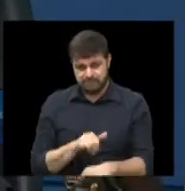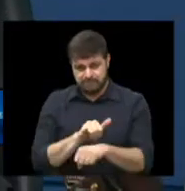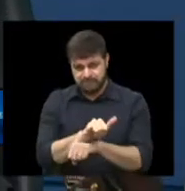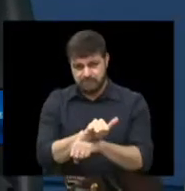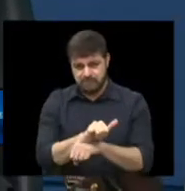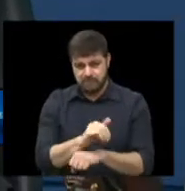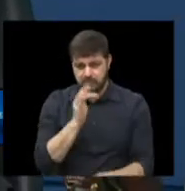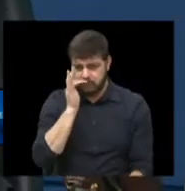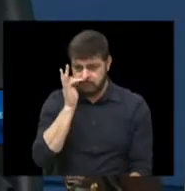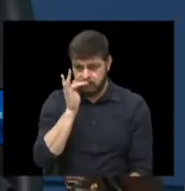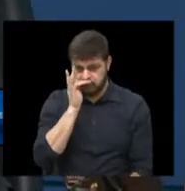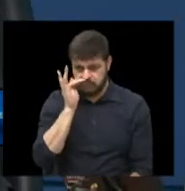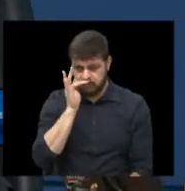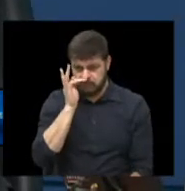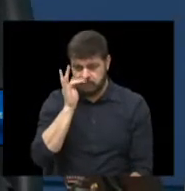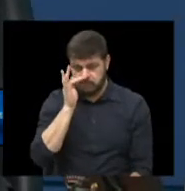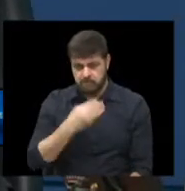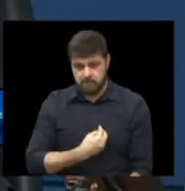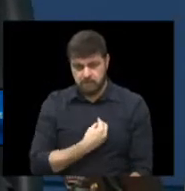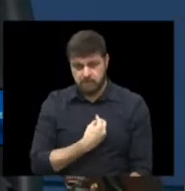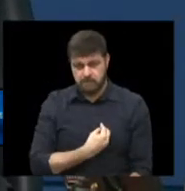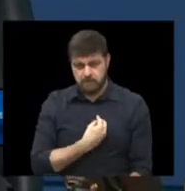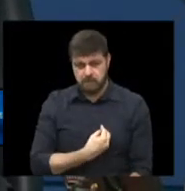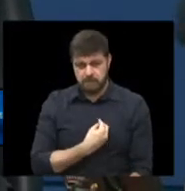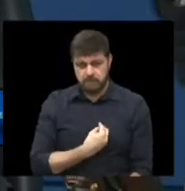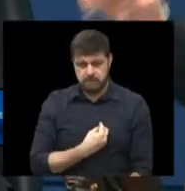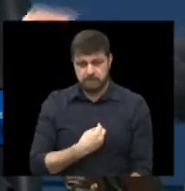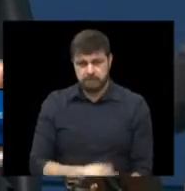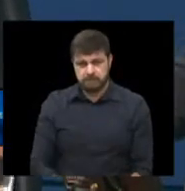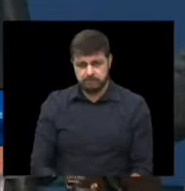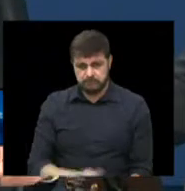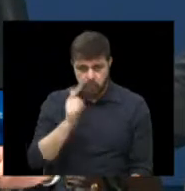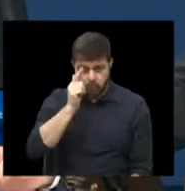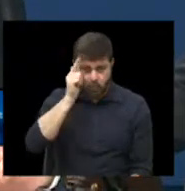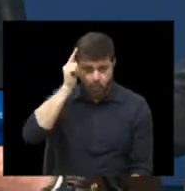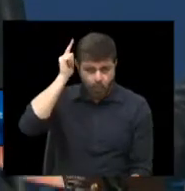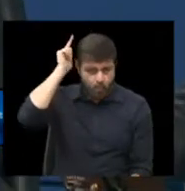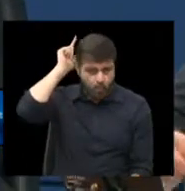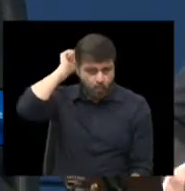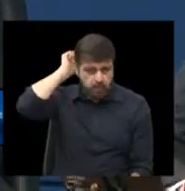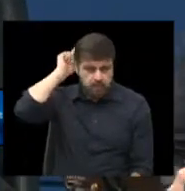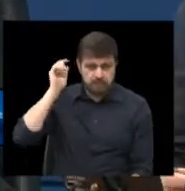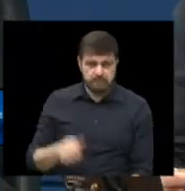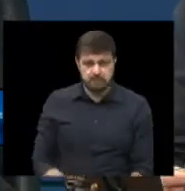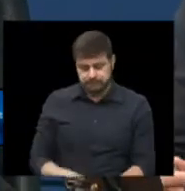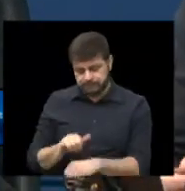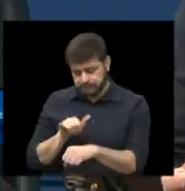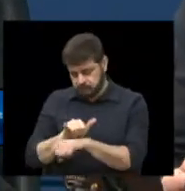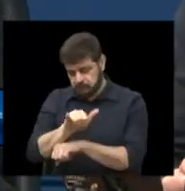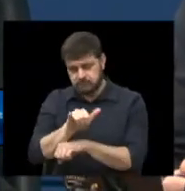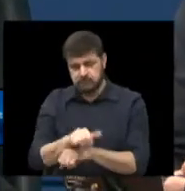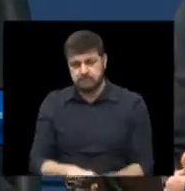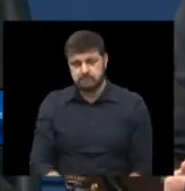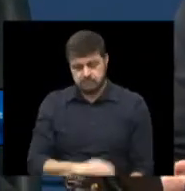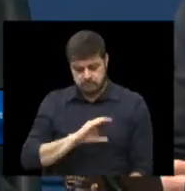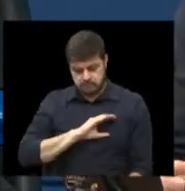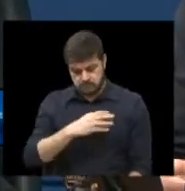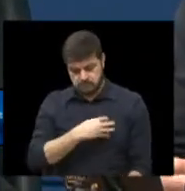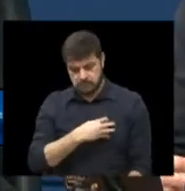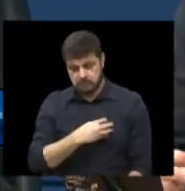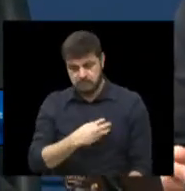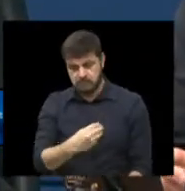ausente. Flores, presente. Aurélio Cláudio, ausente. Campos